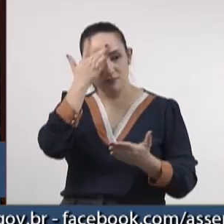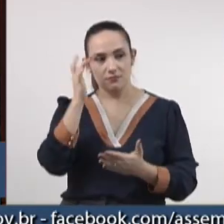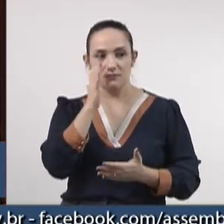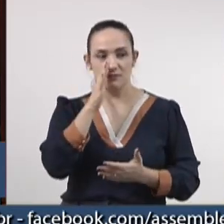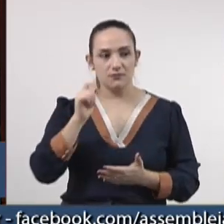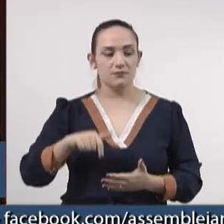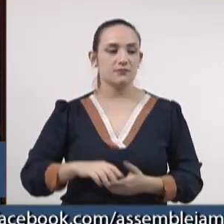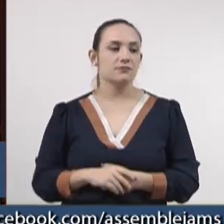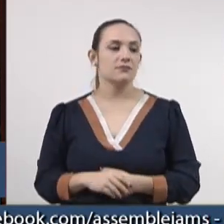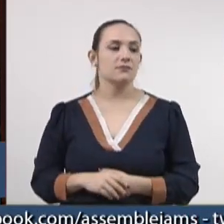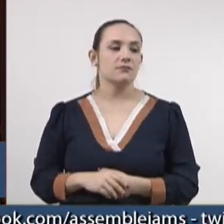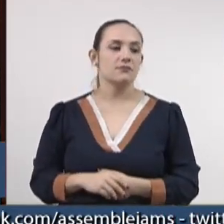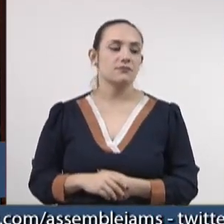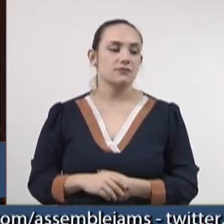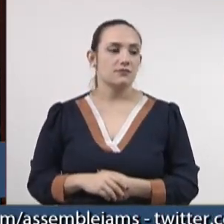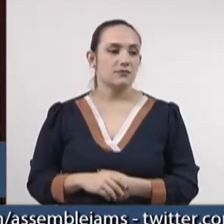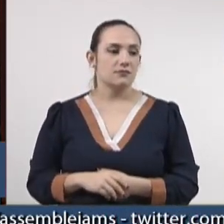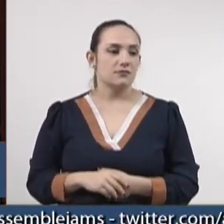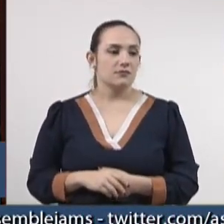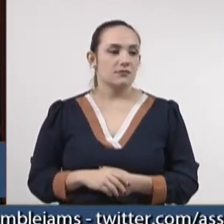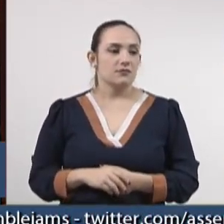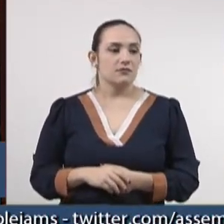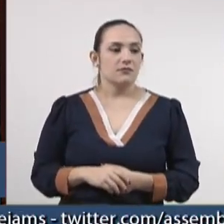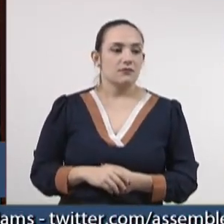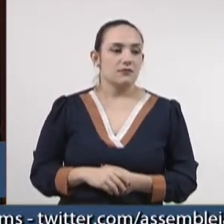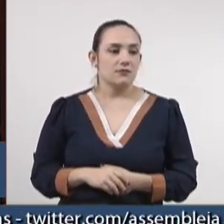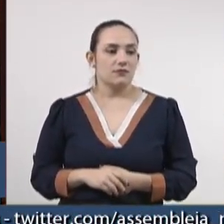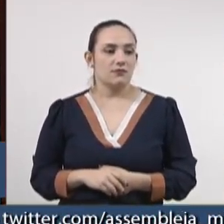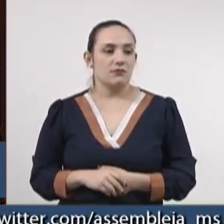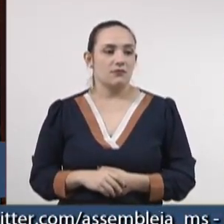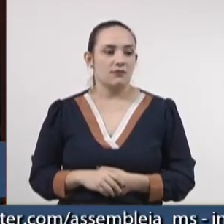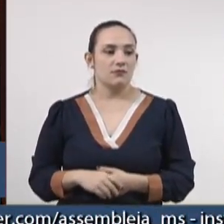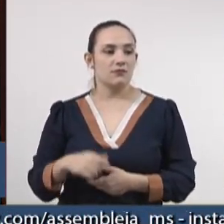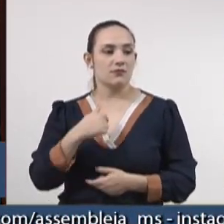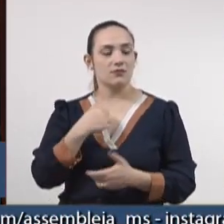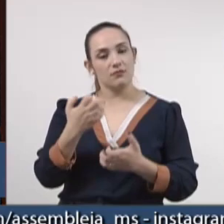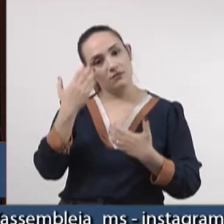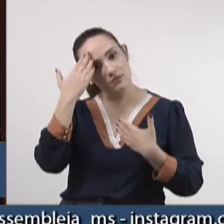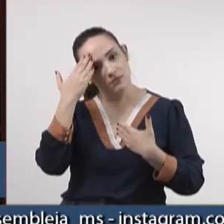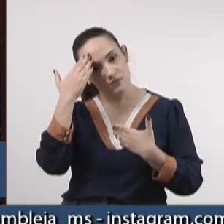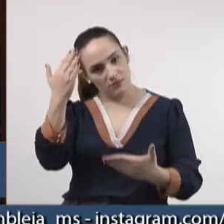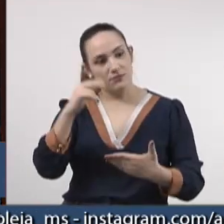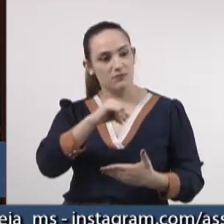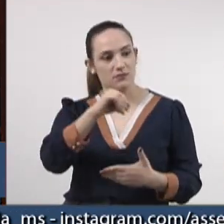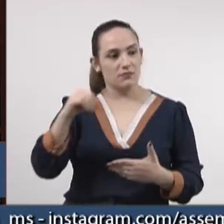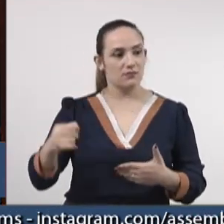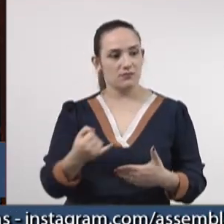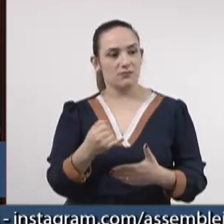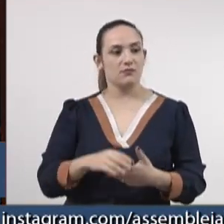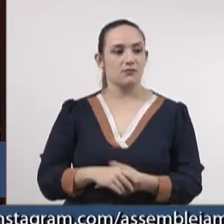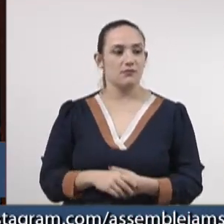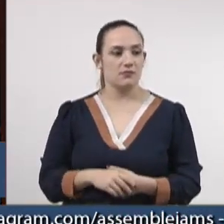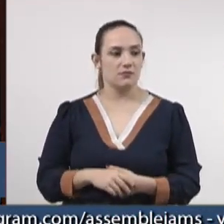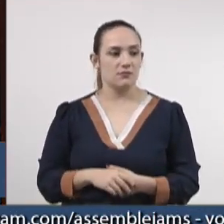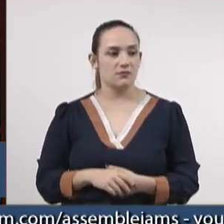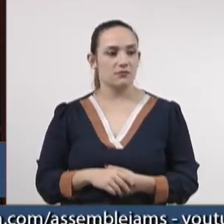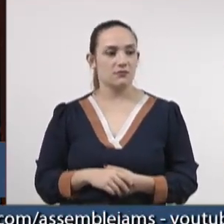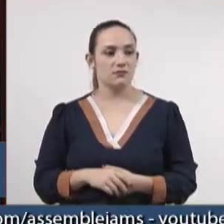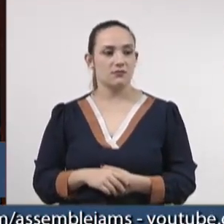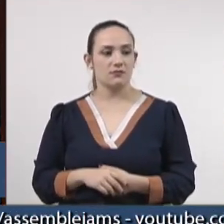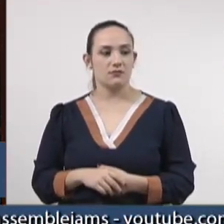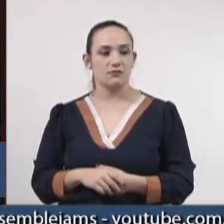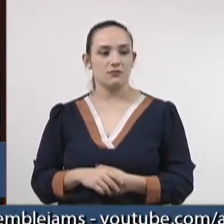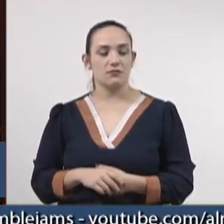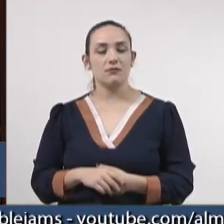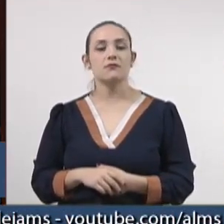assiste primeiramente eu quero agradecer a oportunidade de estar aqui divulgando uma campanha muito importante